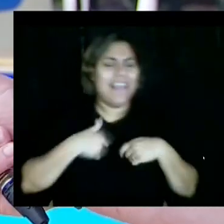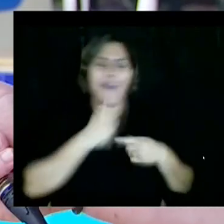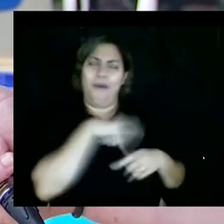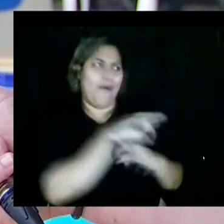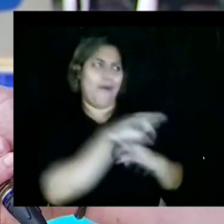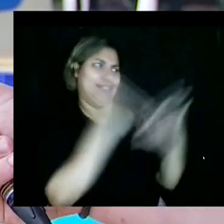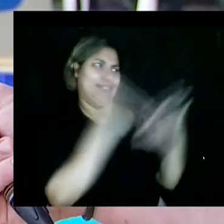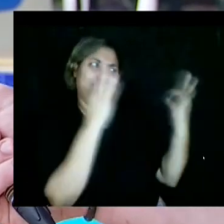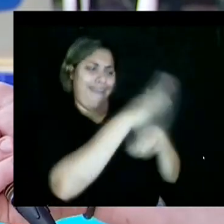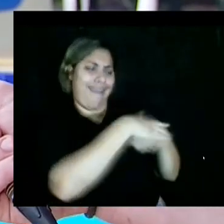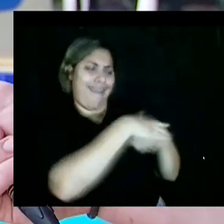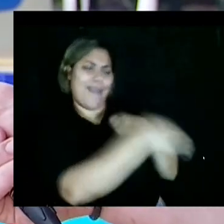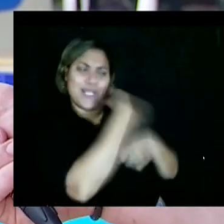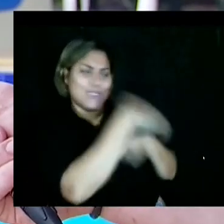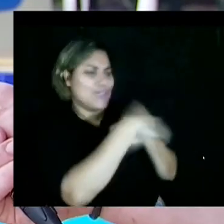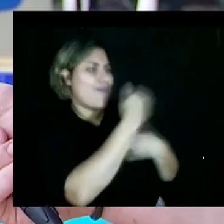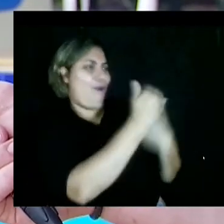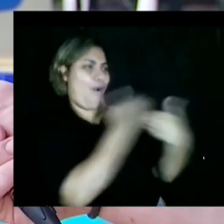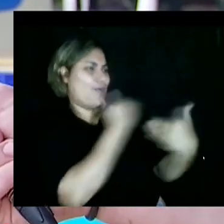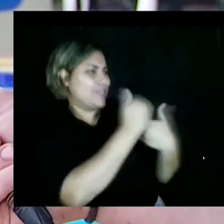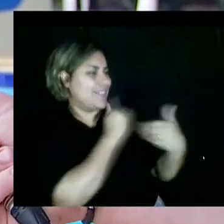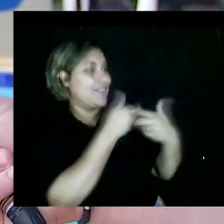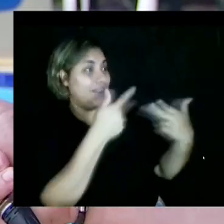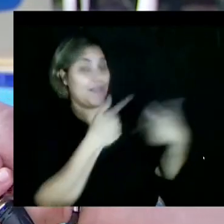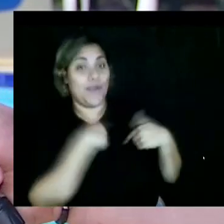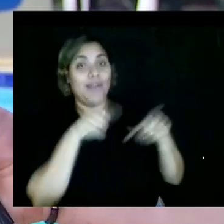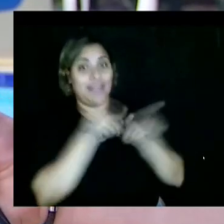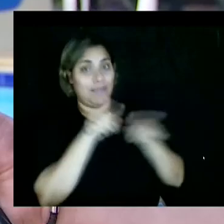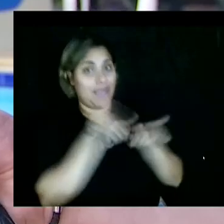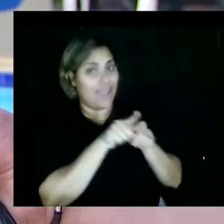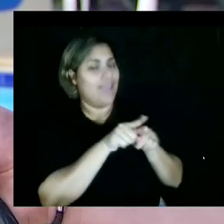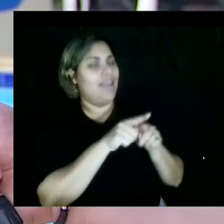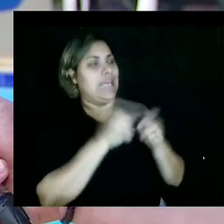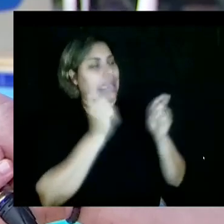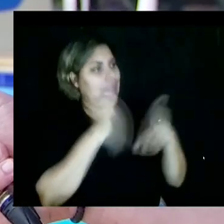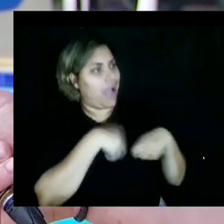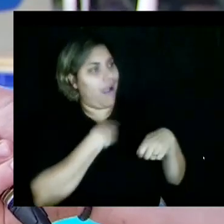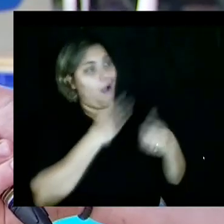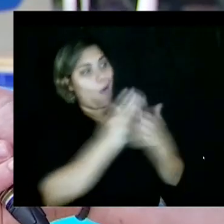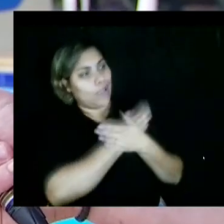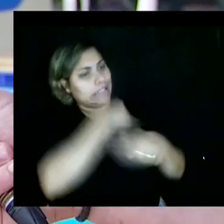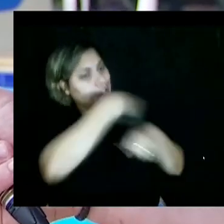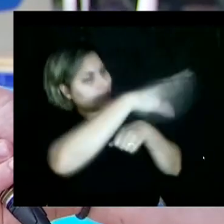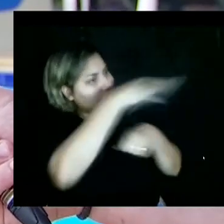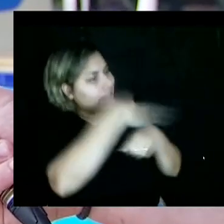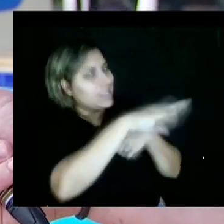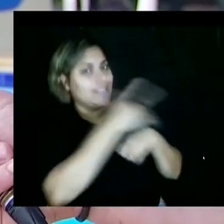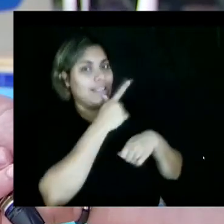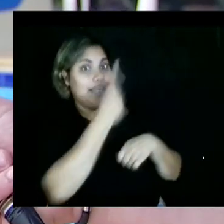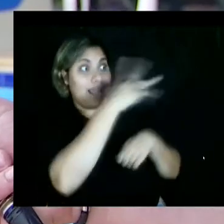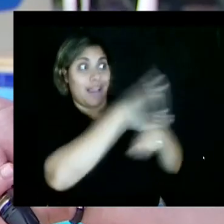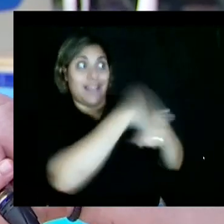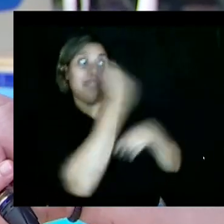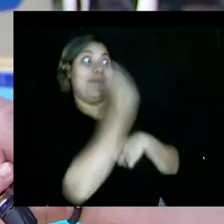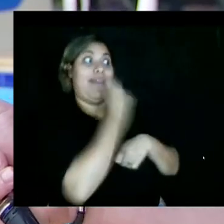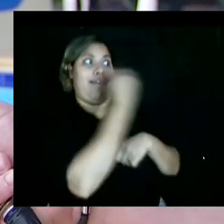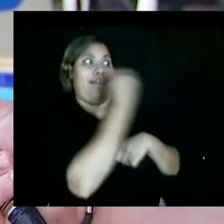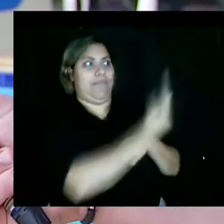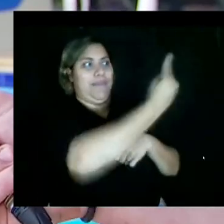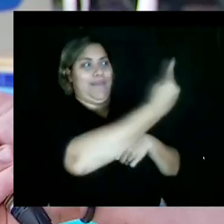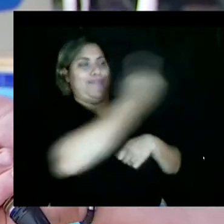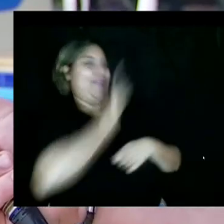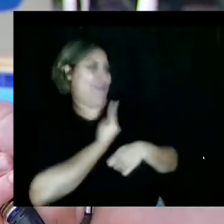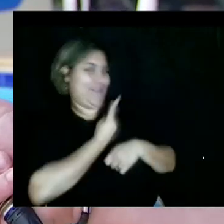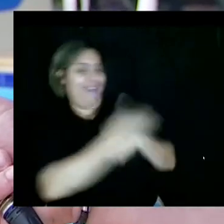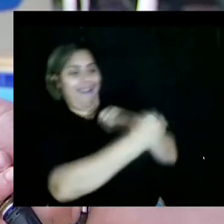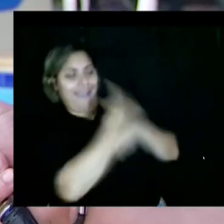alguns conselhos, eu também, na medida do possível, consigo passar alguns conselhos para ele. Com a experiência que ele tem, ele consegue me ajudar, tanto nos